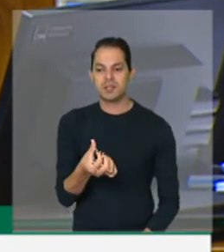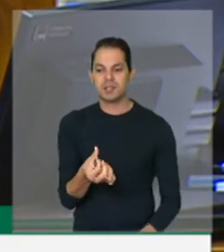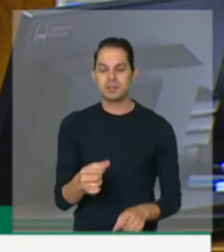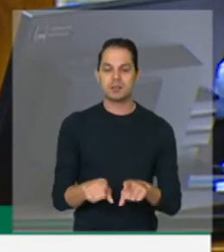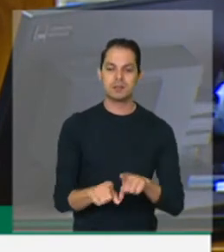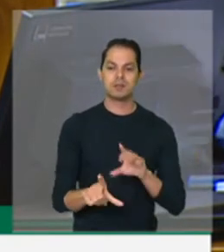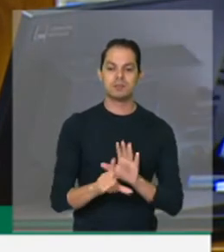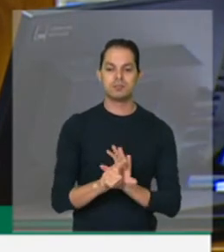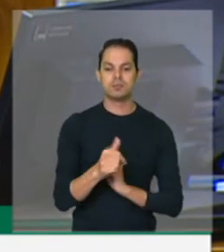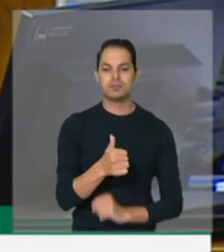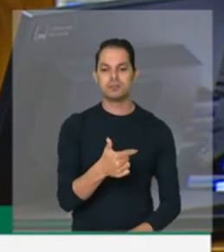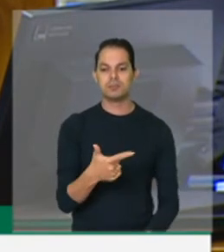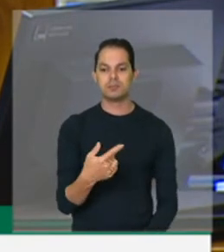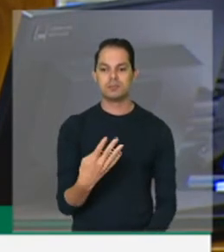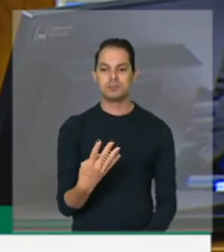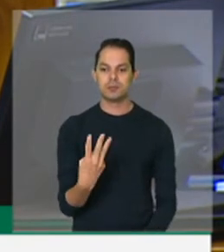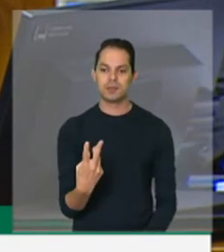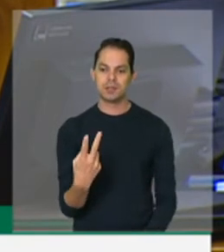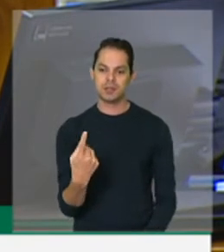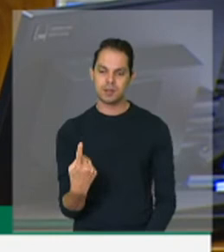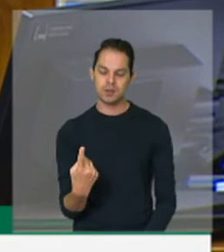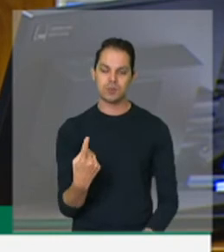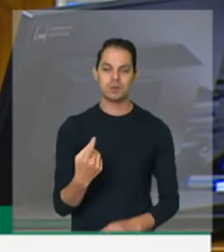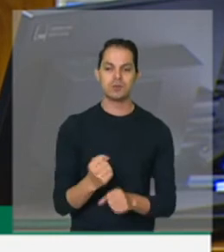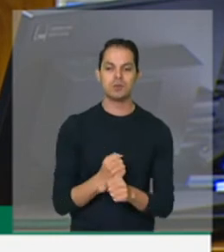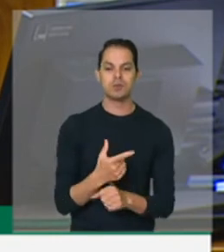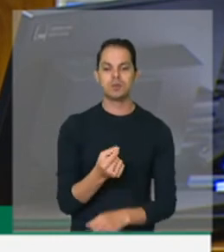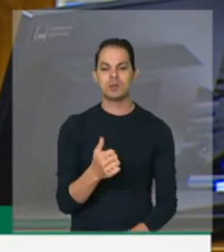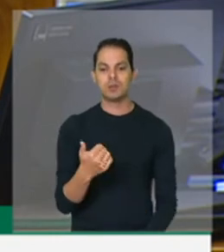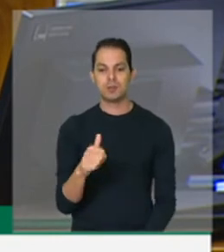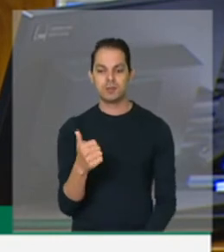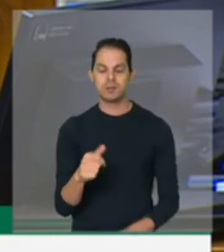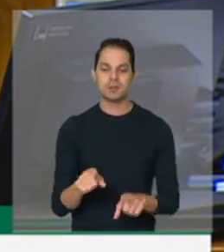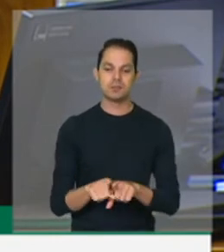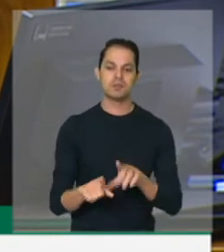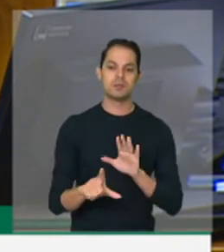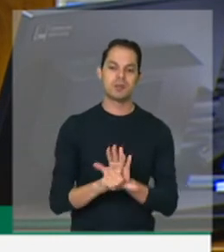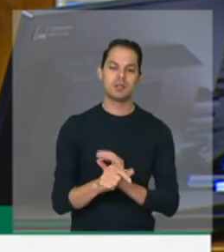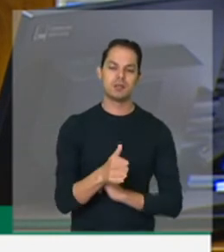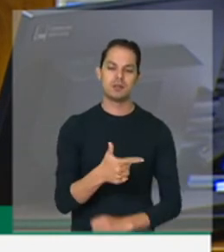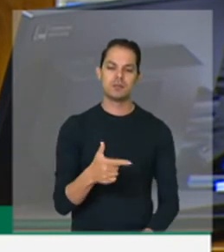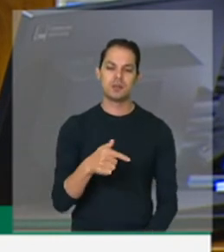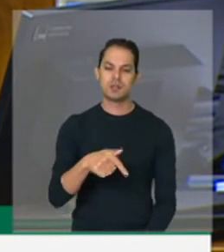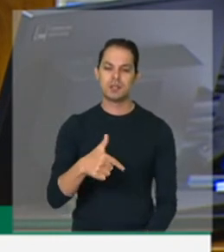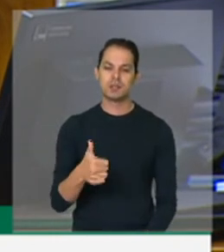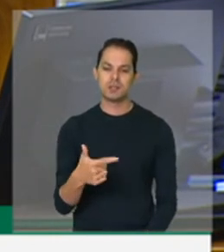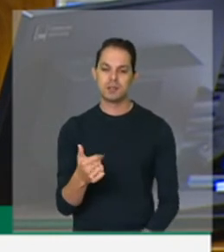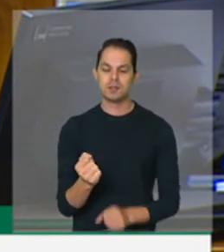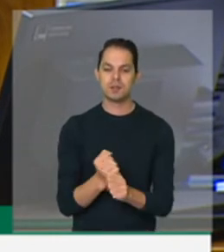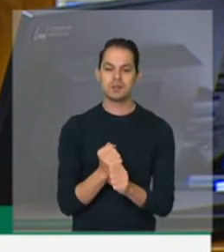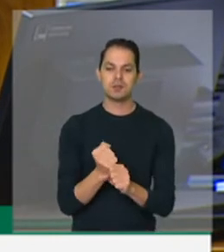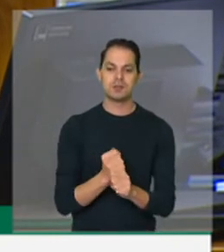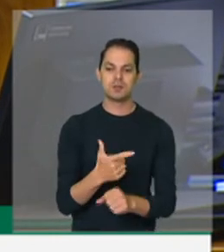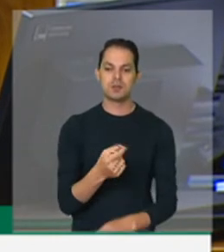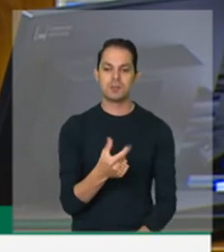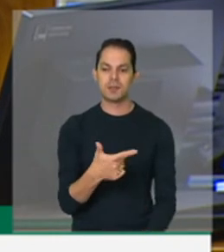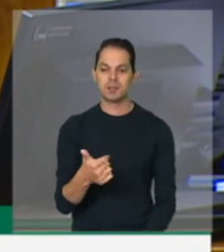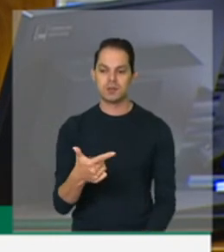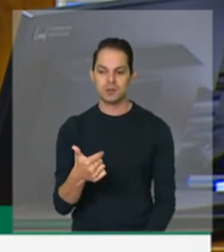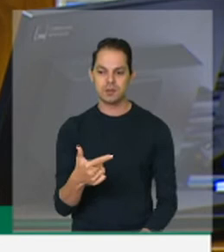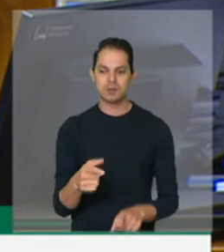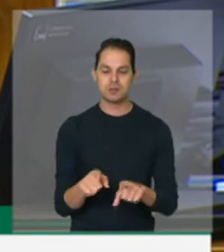número 12.431 de 24 de junho de 2011 e a lei número 12.712 de 30 de agosto de 2012 e